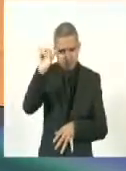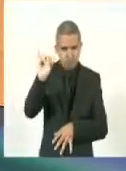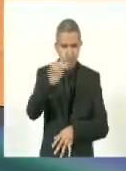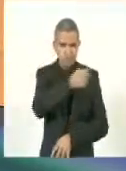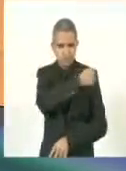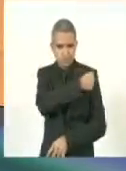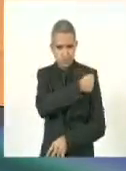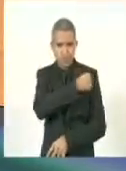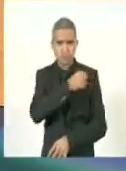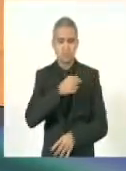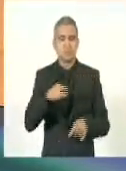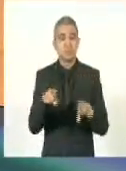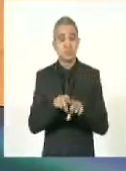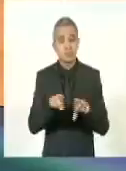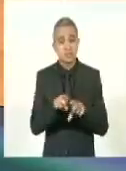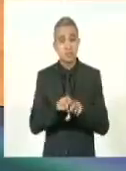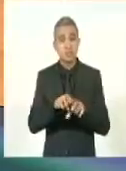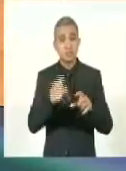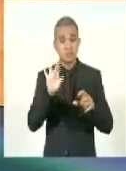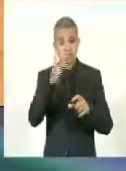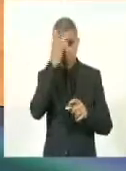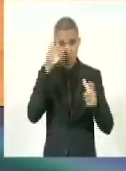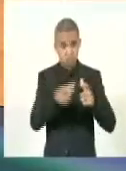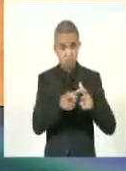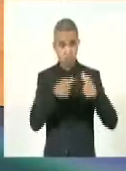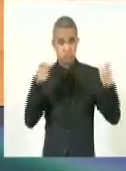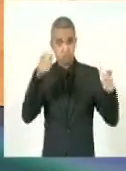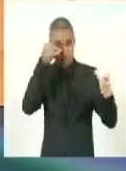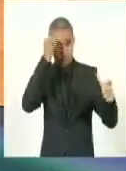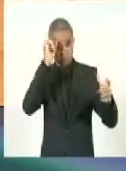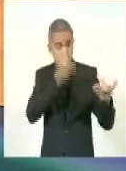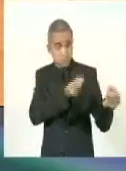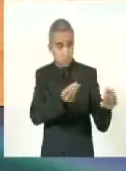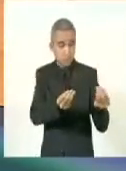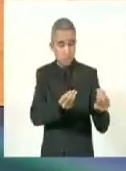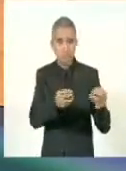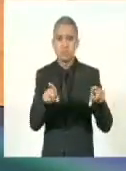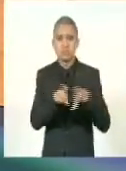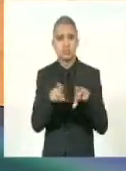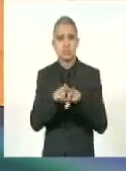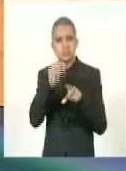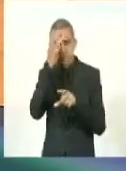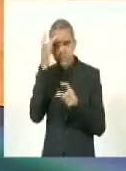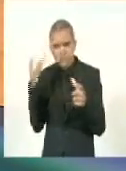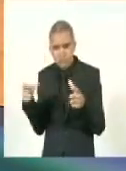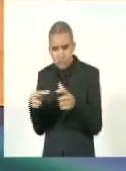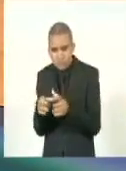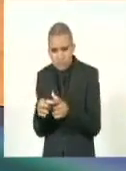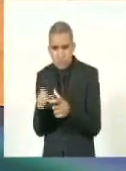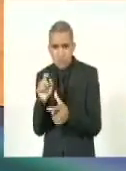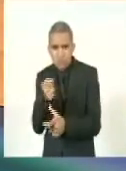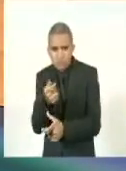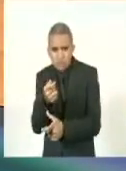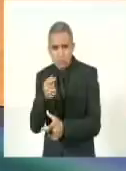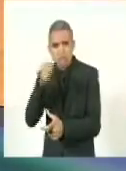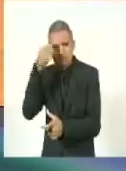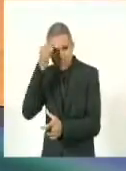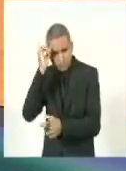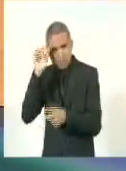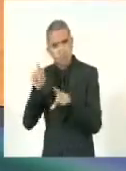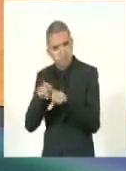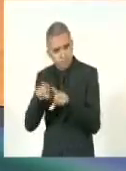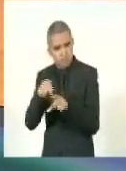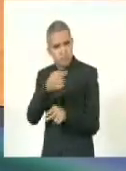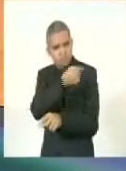criadores, mas com os pequenos criadores também. Então, na verdade, eu me senti contemplado com a fala do deputado Fábio Braga. Mas